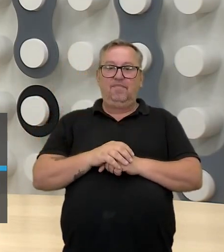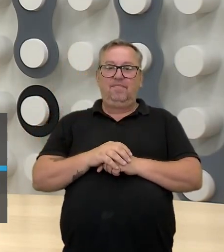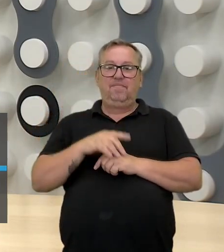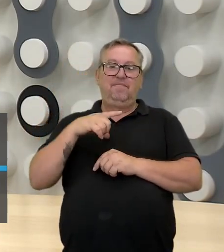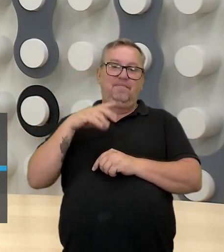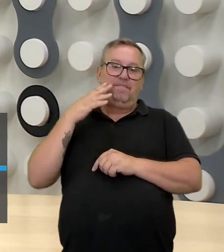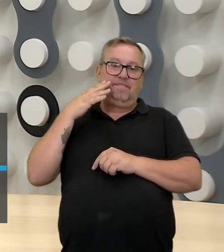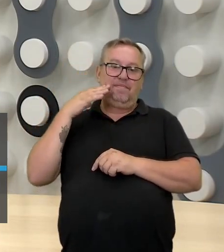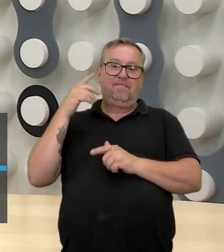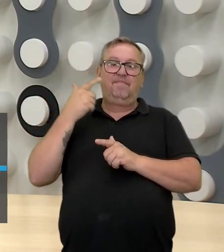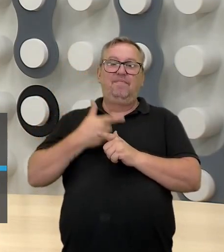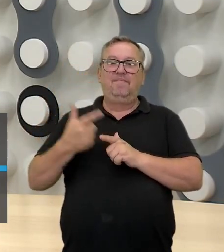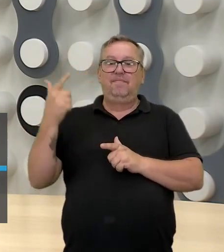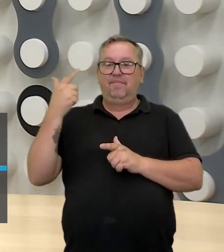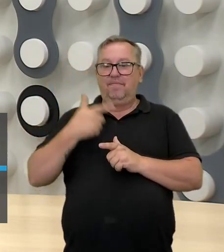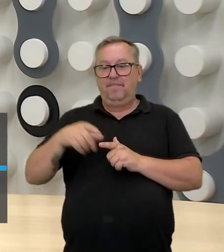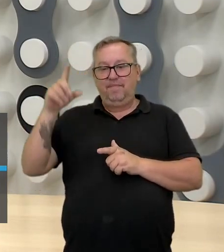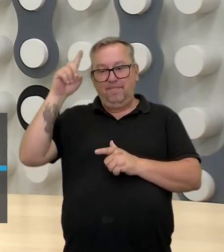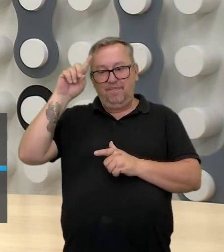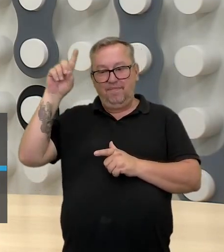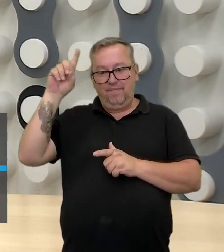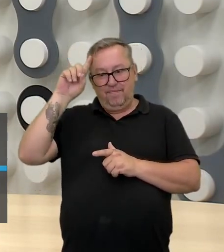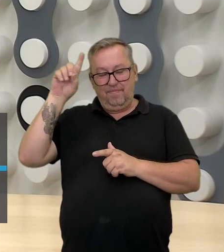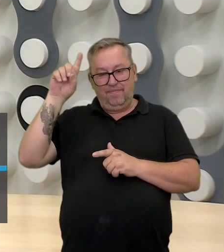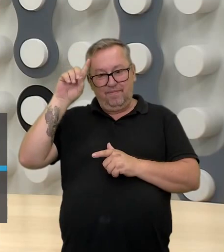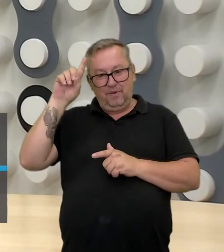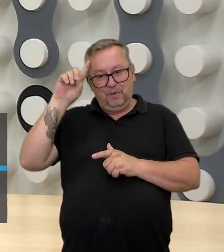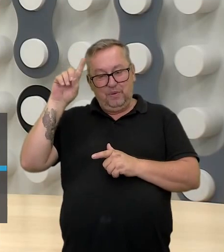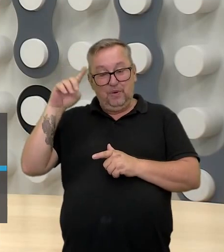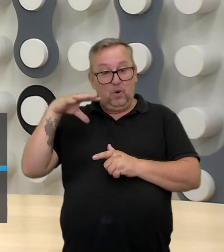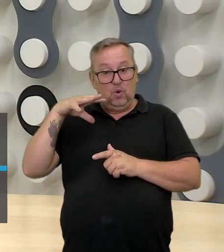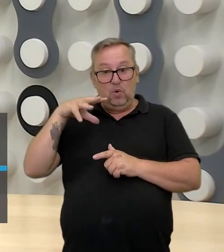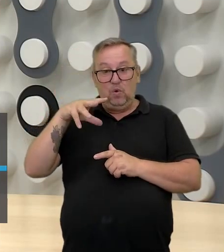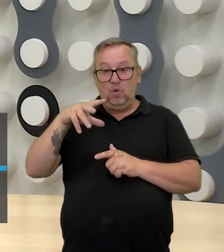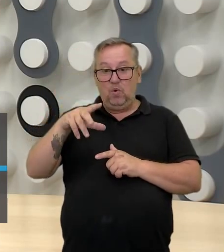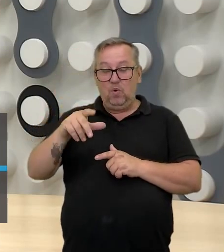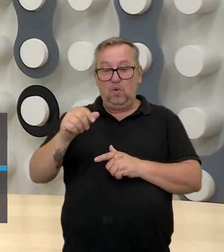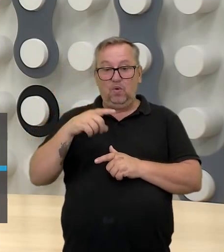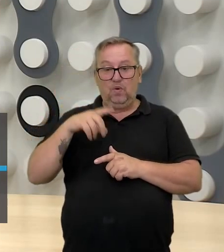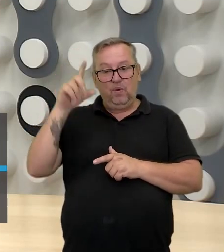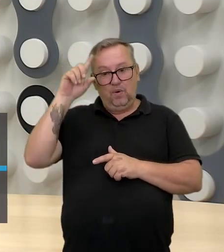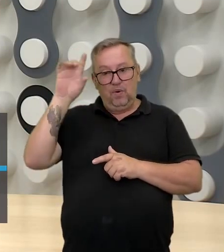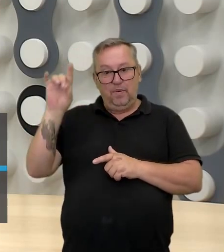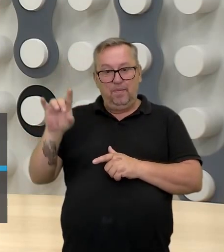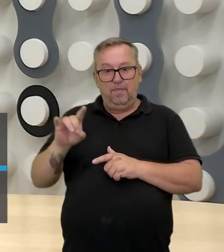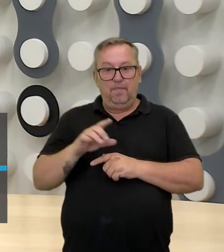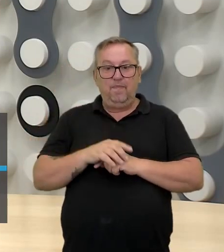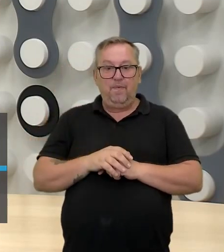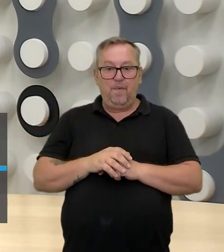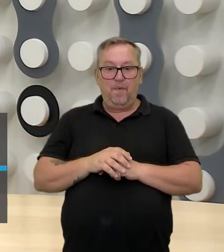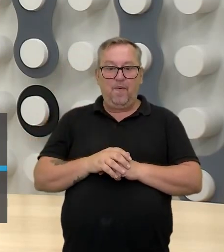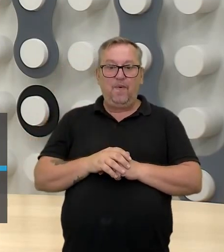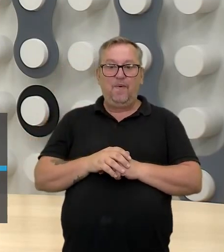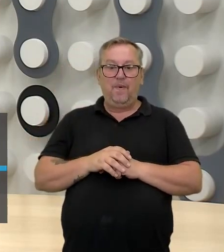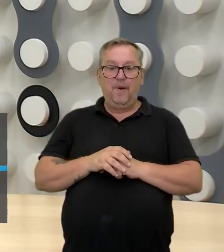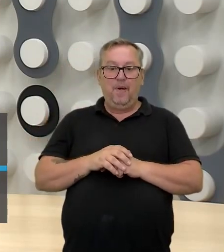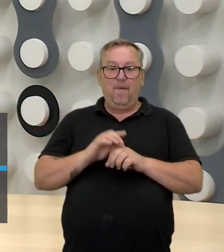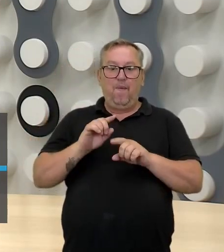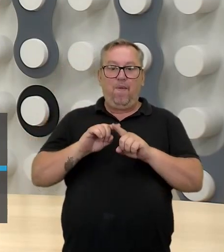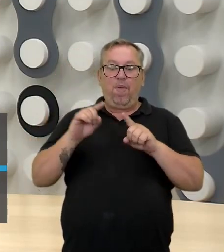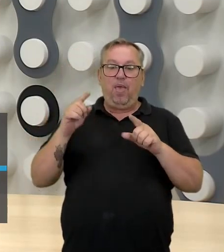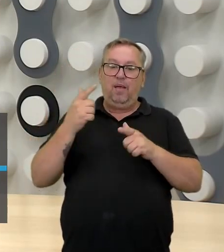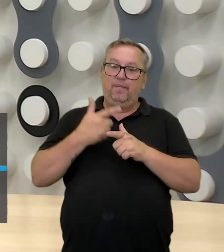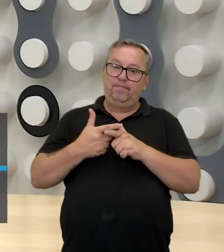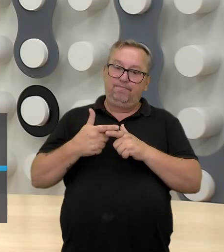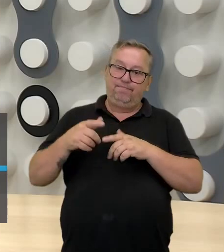gente sabe que tem problemas aí cotidianos, rotineiramente, aí, todos os dias, né? De todos os tipos. Mas problemas